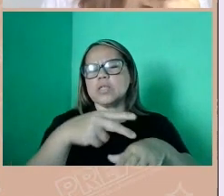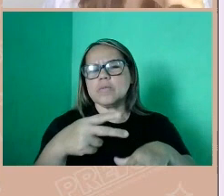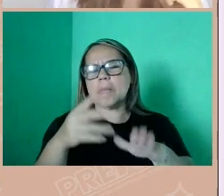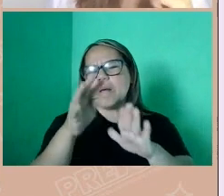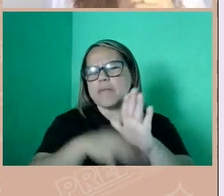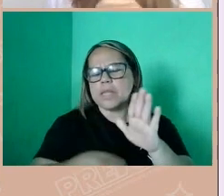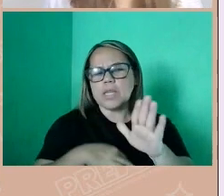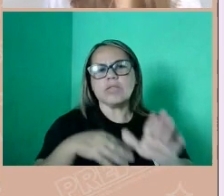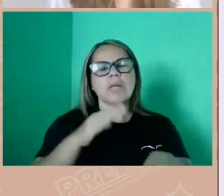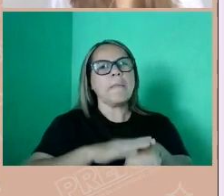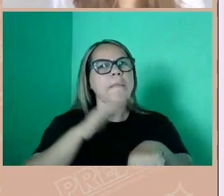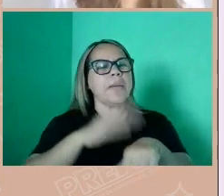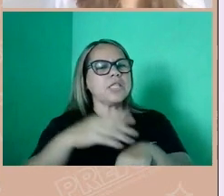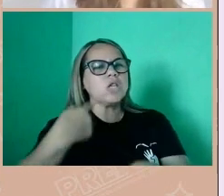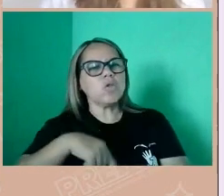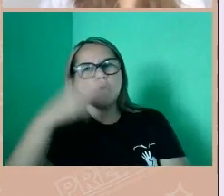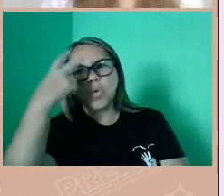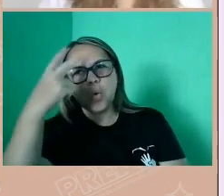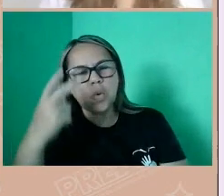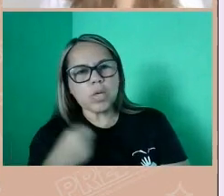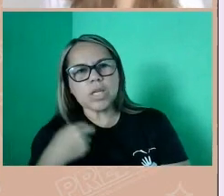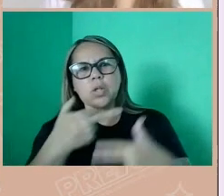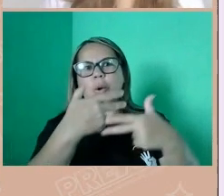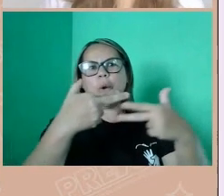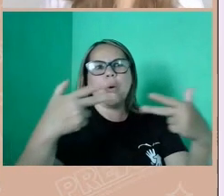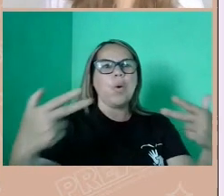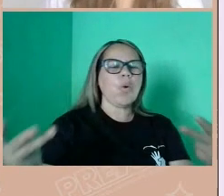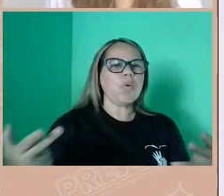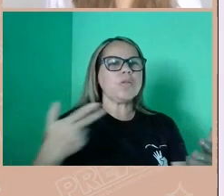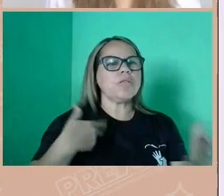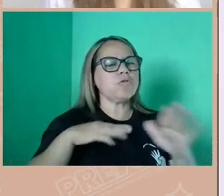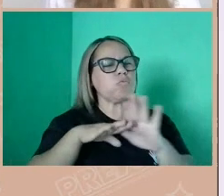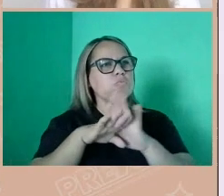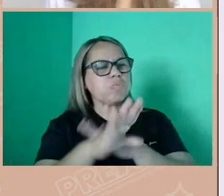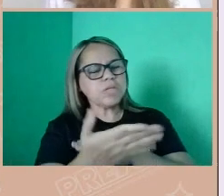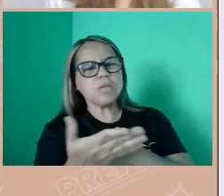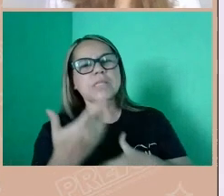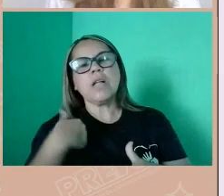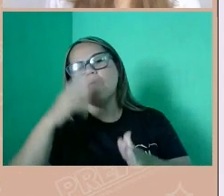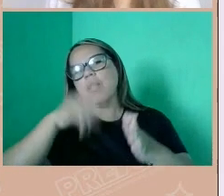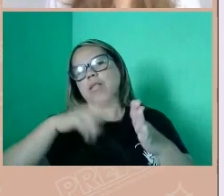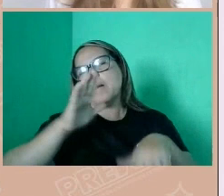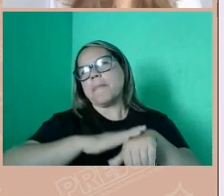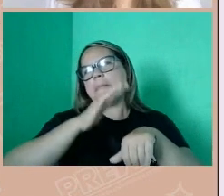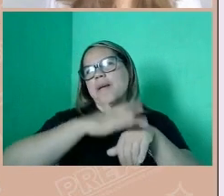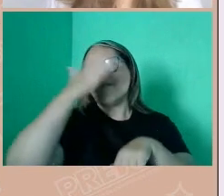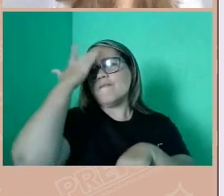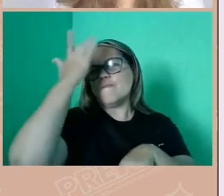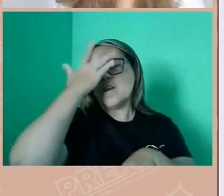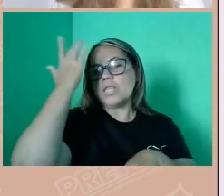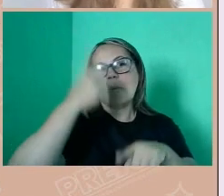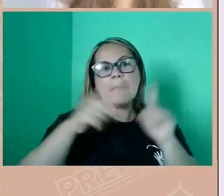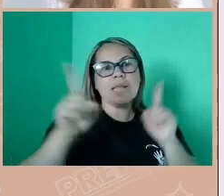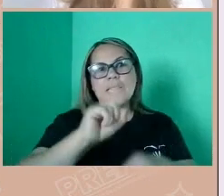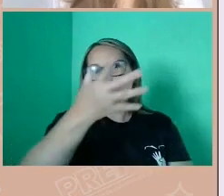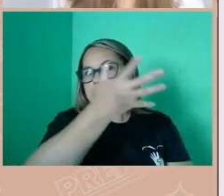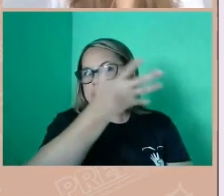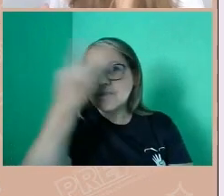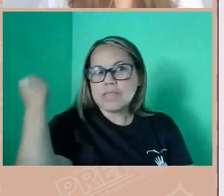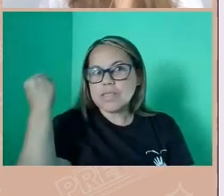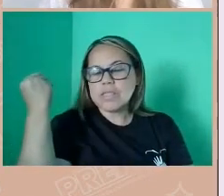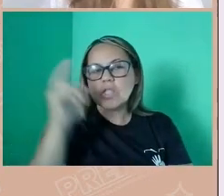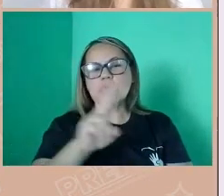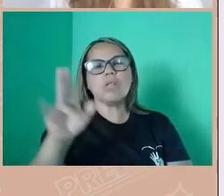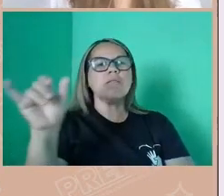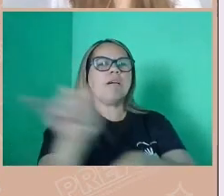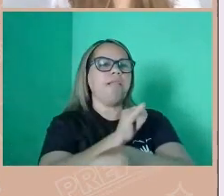mais a nossa cultura que traz elementos que são familiares pra nós então a leitura fica mais facilitada mas não esqueçam de utilizar as estratégias